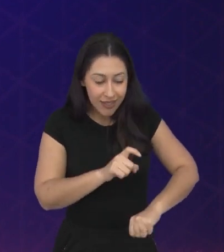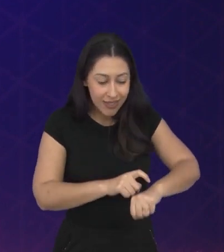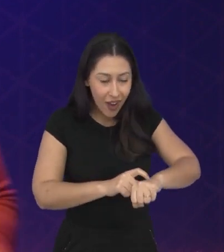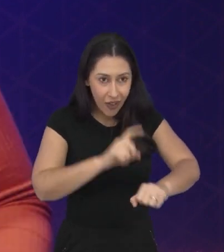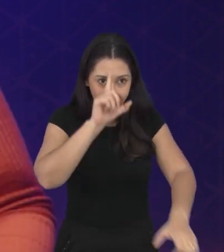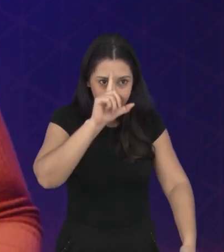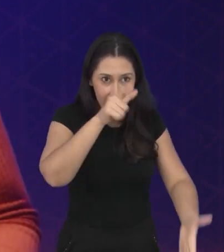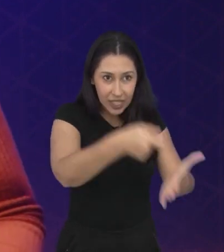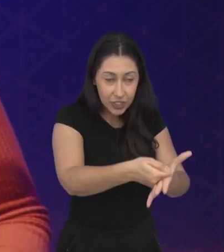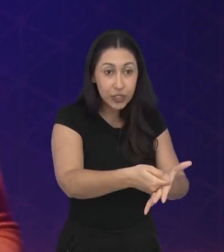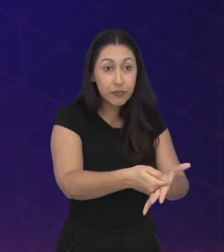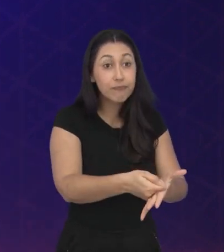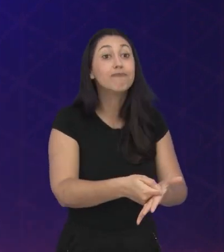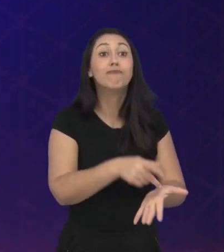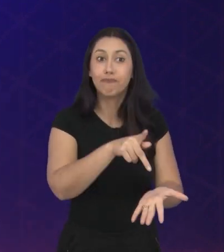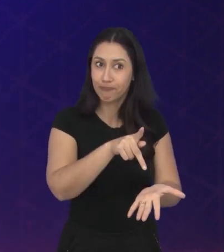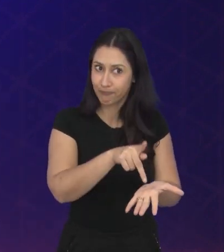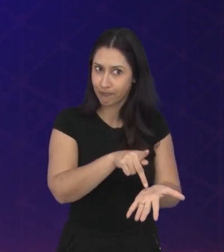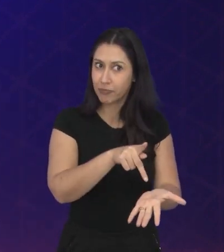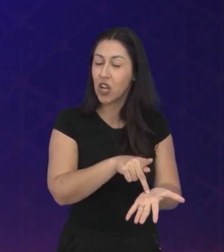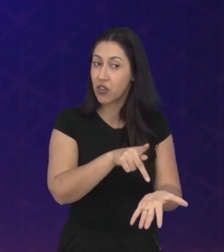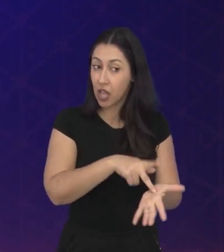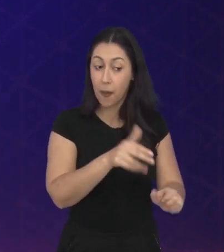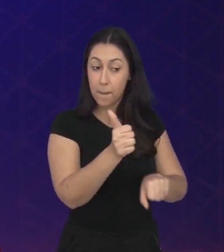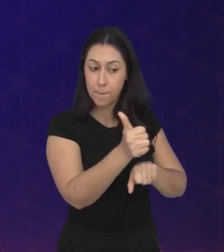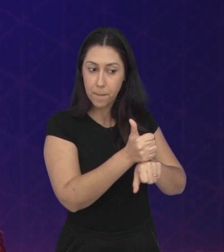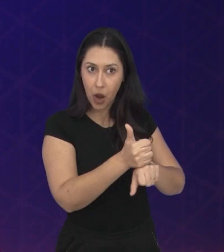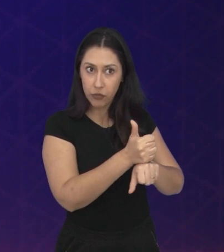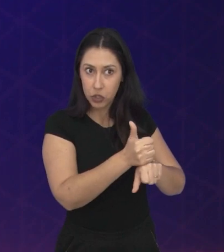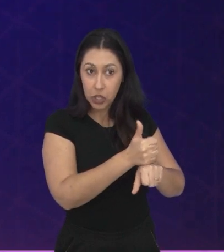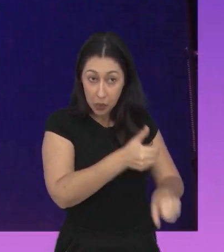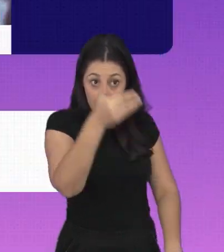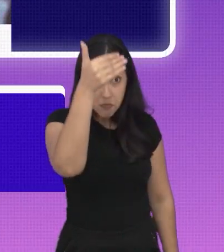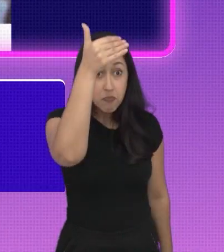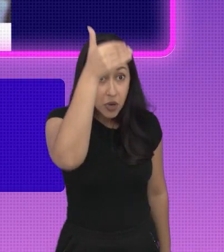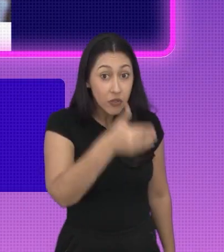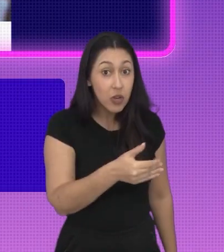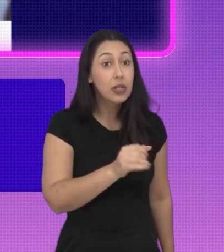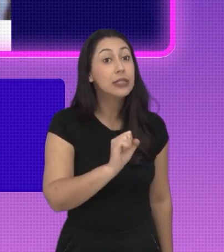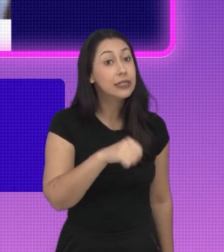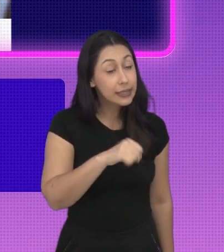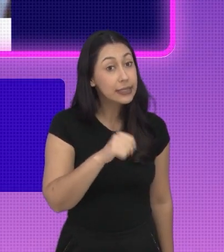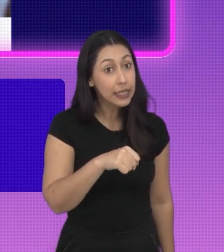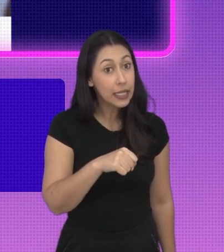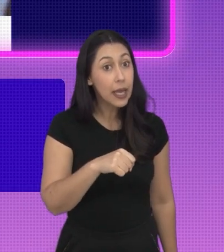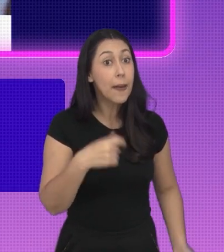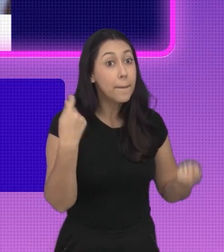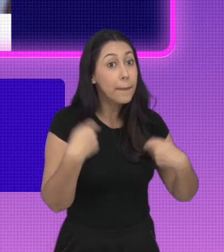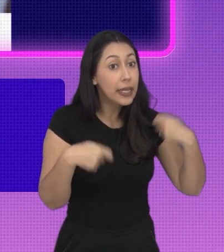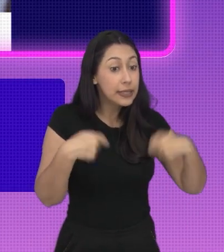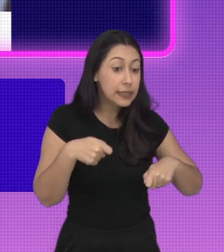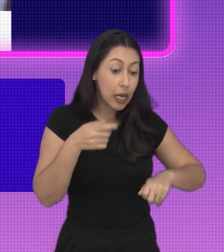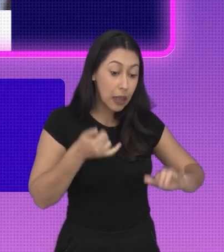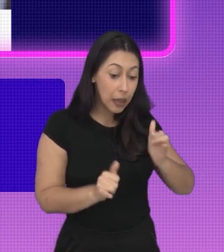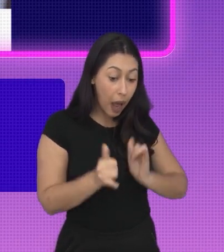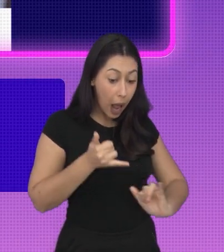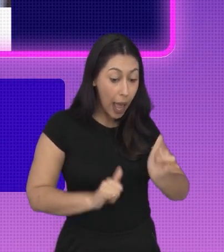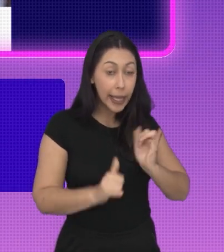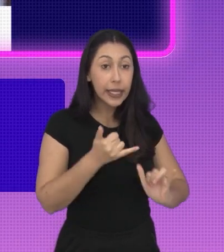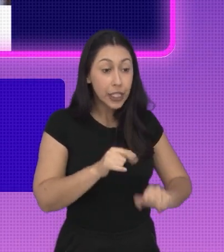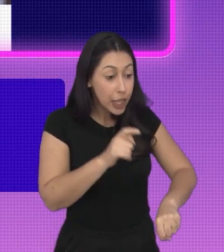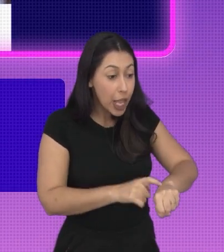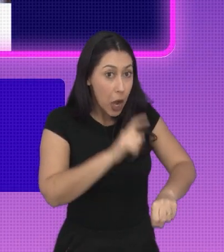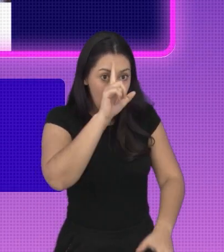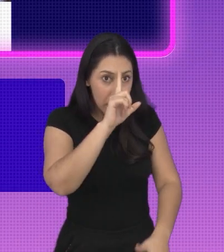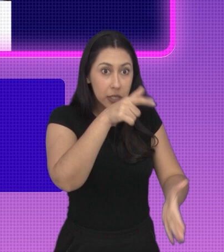gasta energia para fazer uma escolha. E isso é verdade. Especialistas comprovam que sim, a gente gasta energia para fazer uma escolha. Inclusive, tem uma